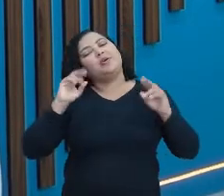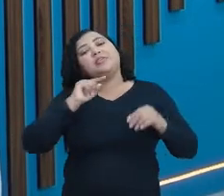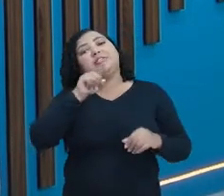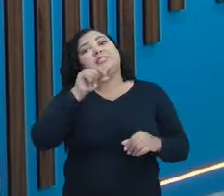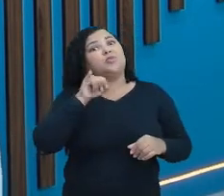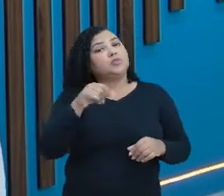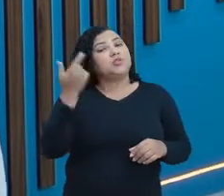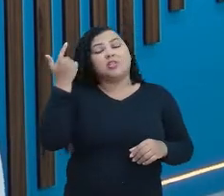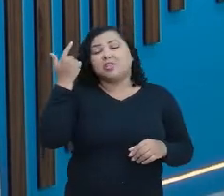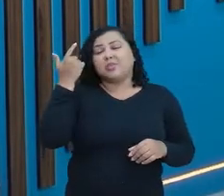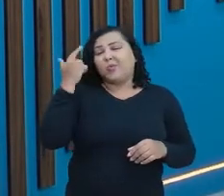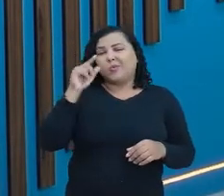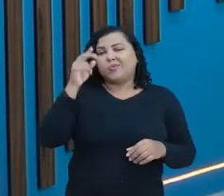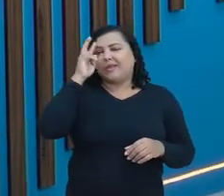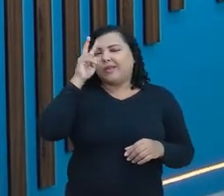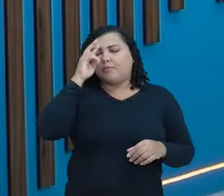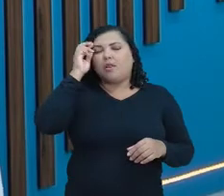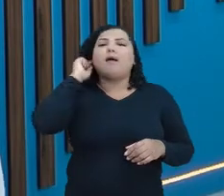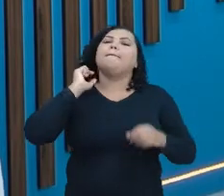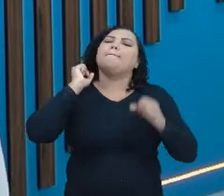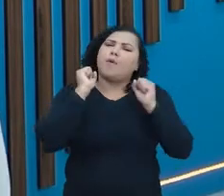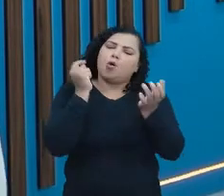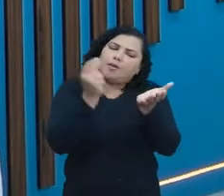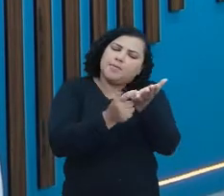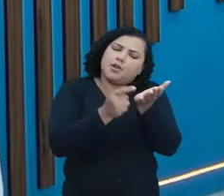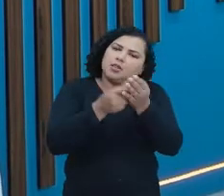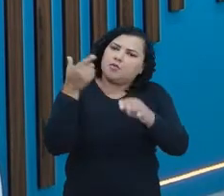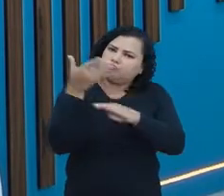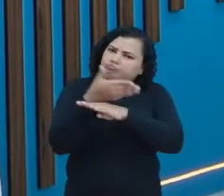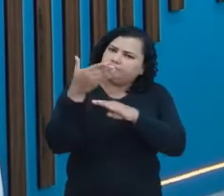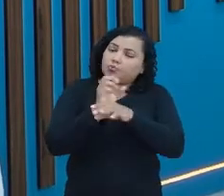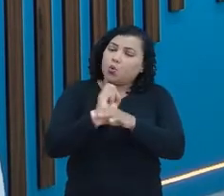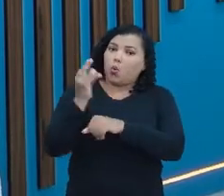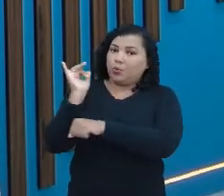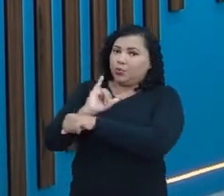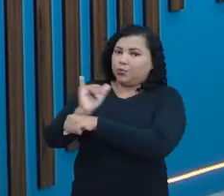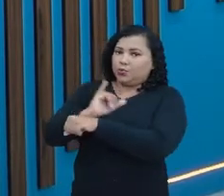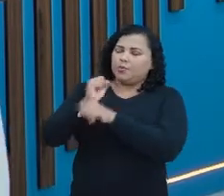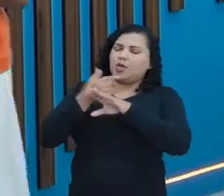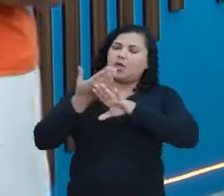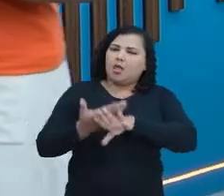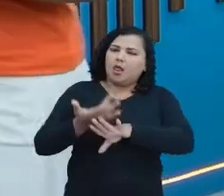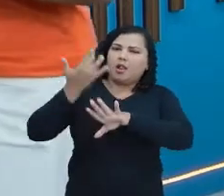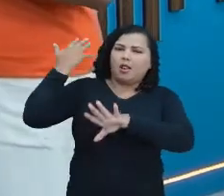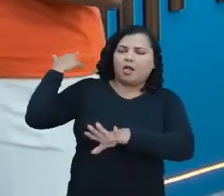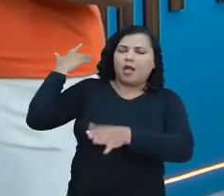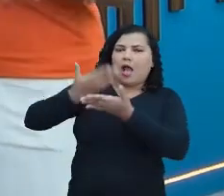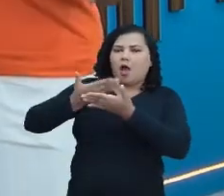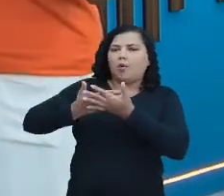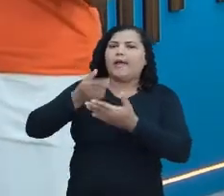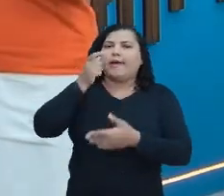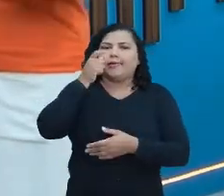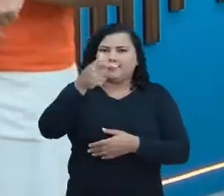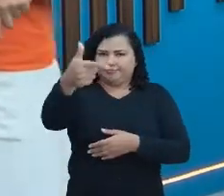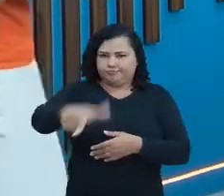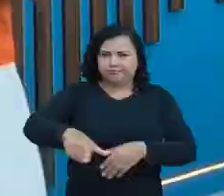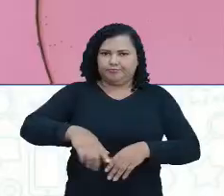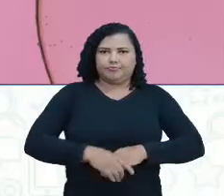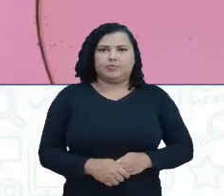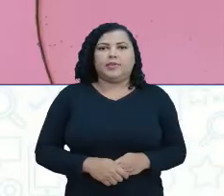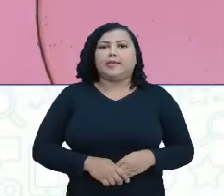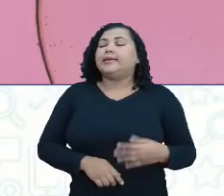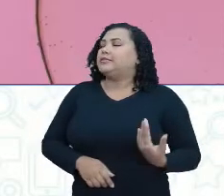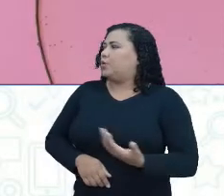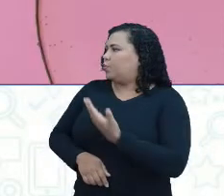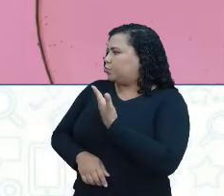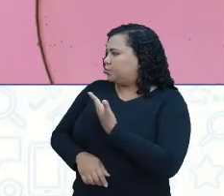lembrarem, vão lá no aplicativo ou no YouTube e voltem algumas aulas. Então, nos chats ocorrem sessões